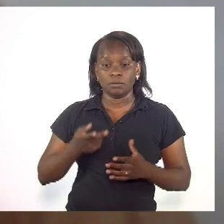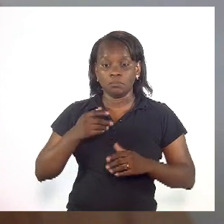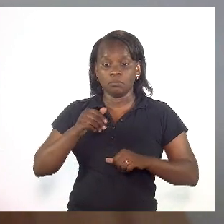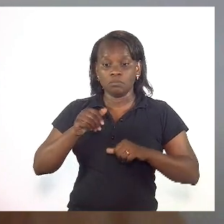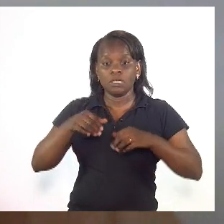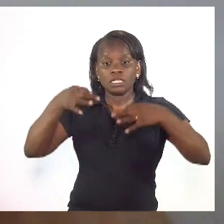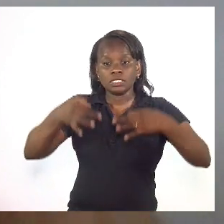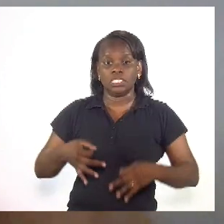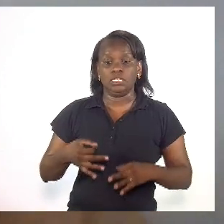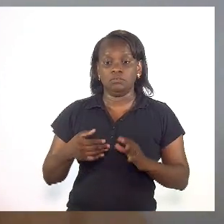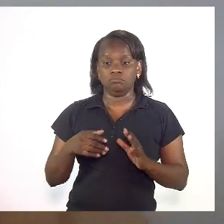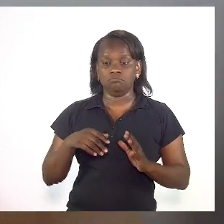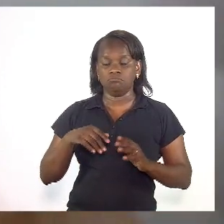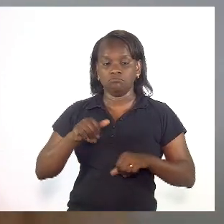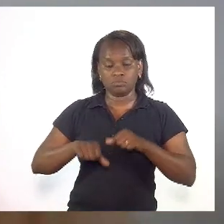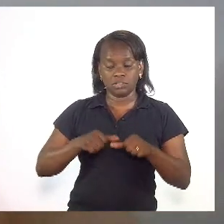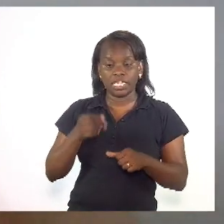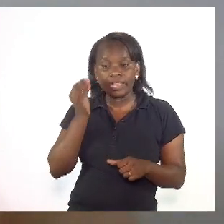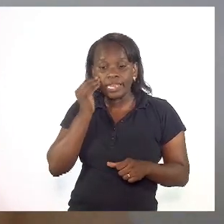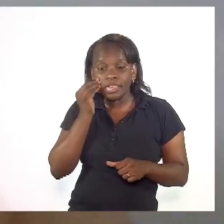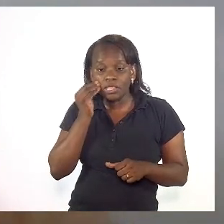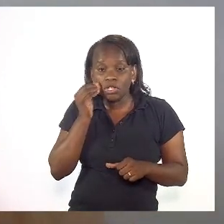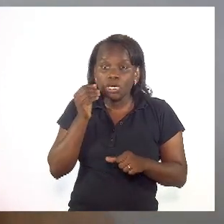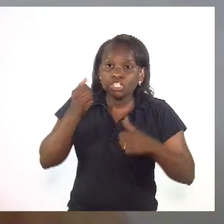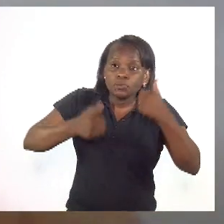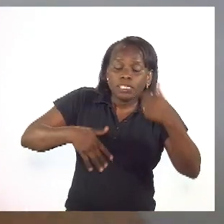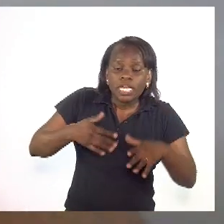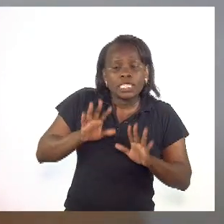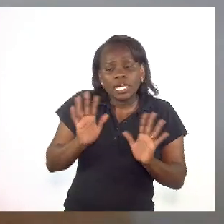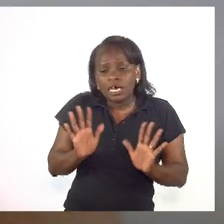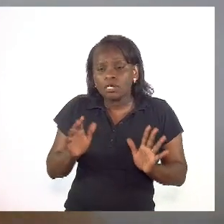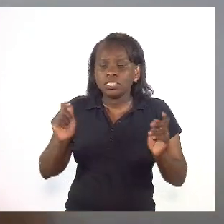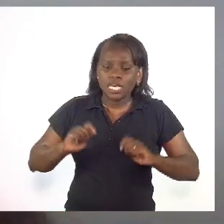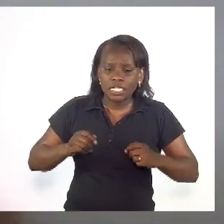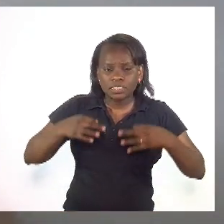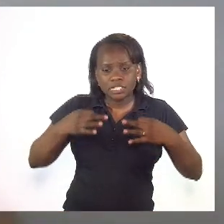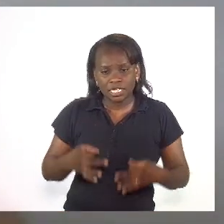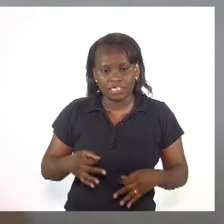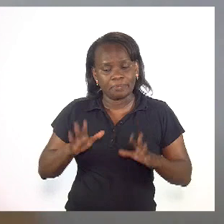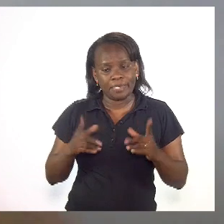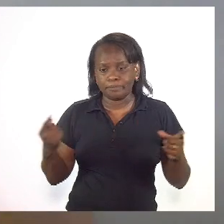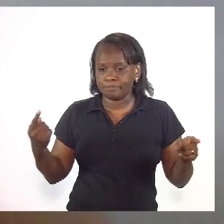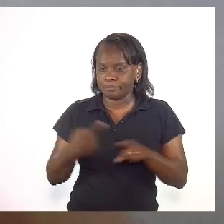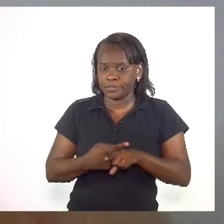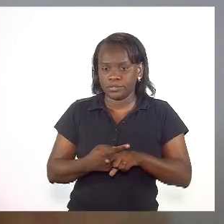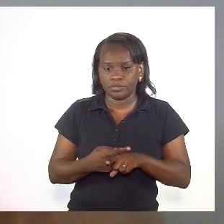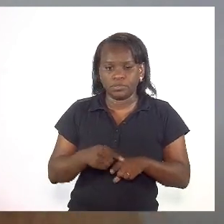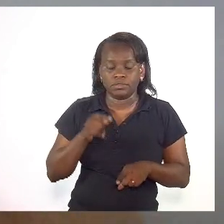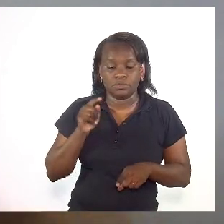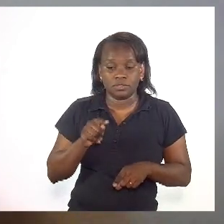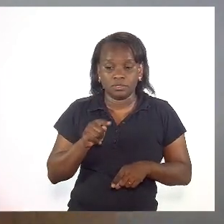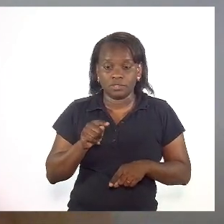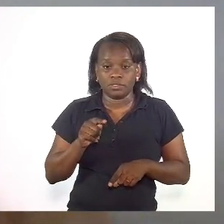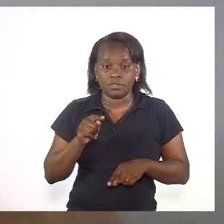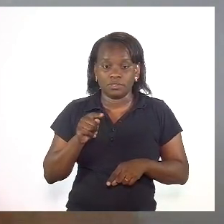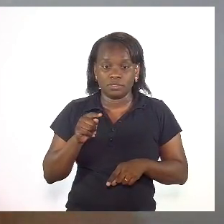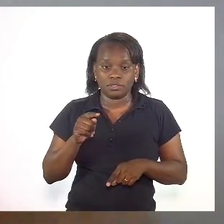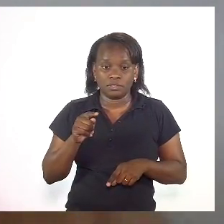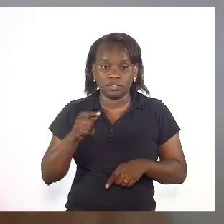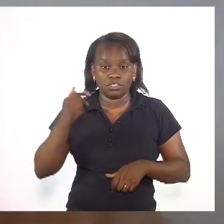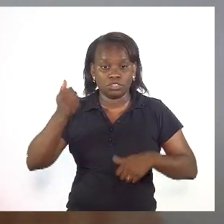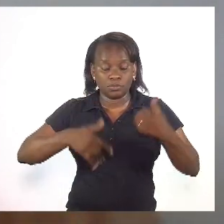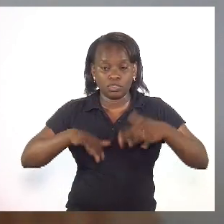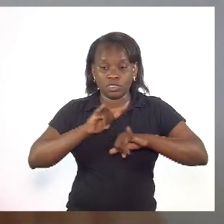regulares, né? A tentativa de justificar como regulares, contraditando aquilo que foi